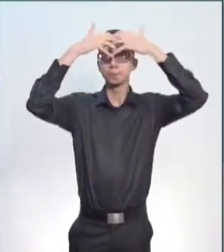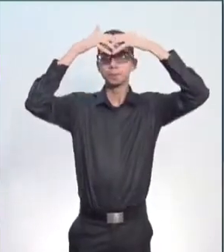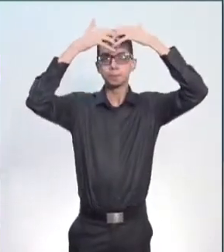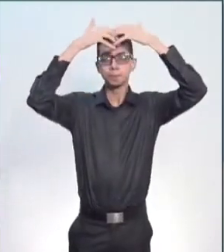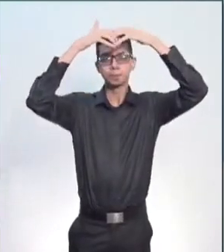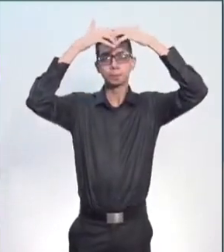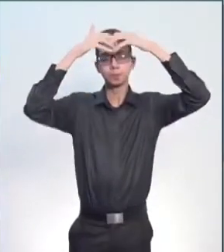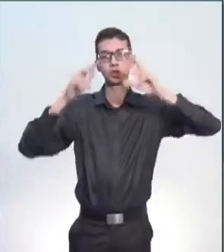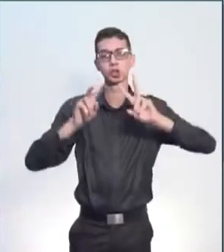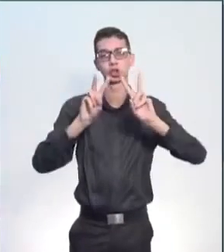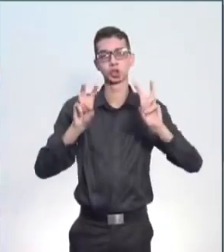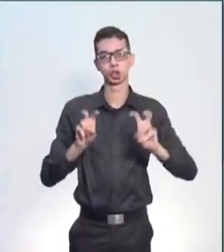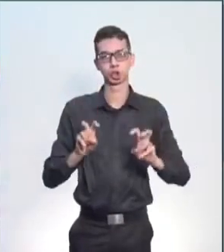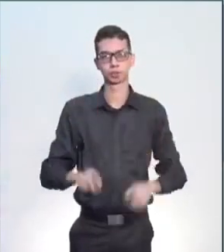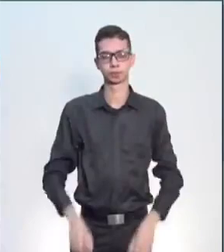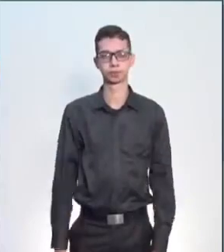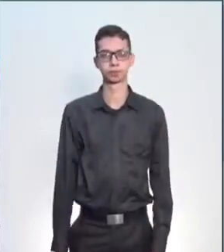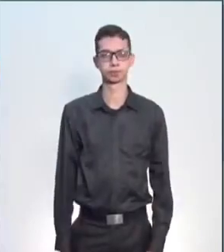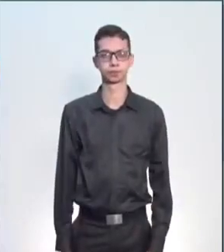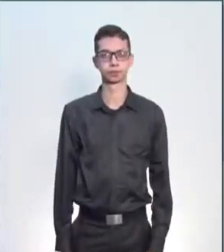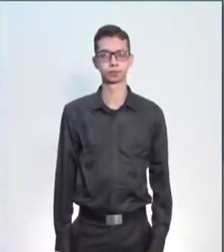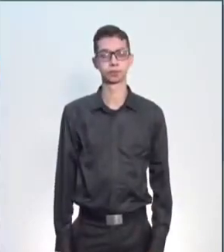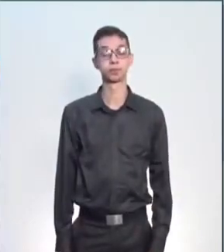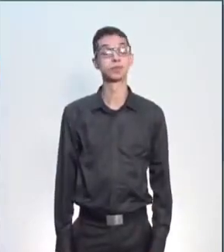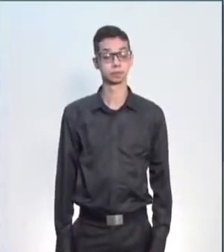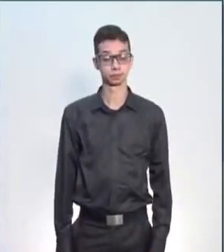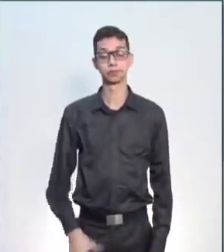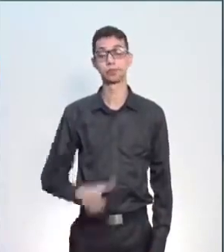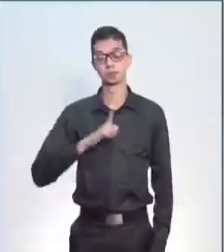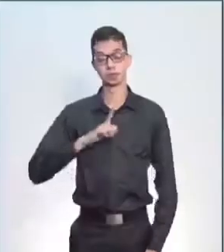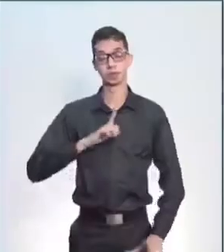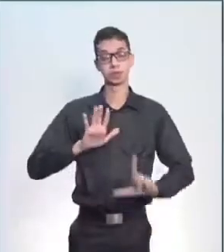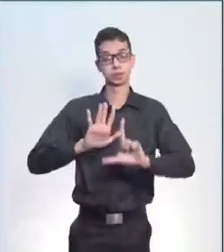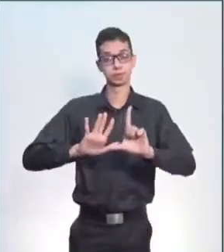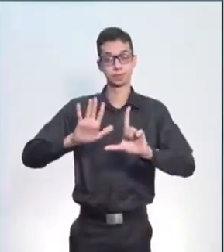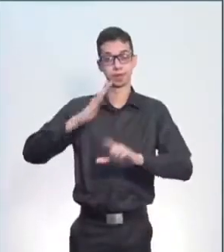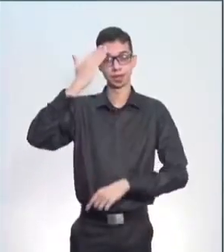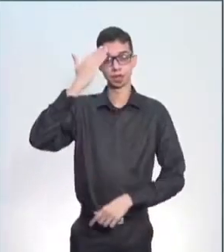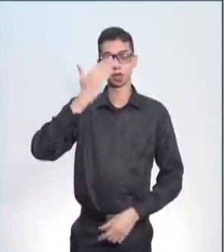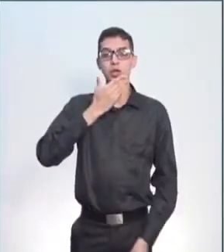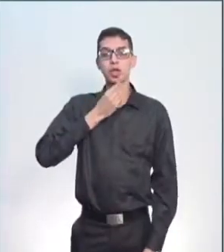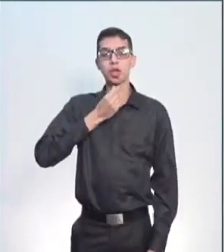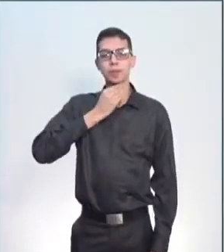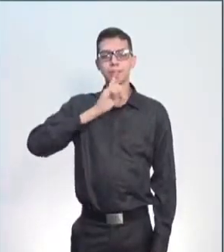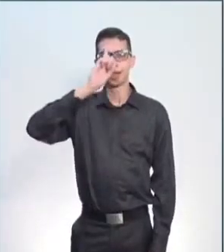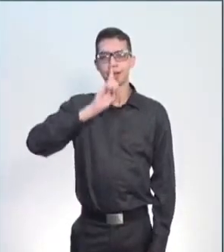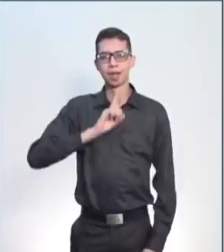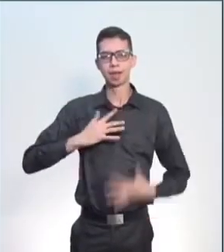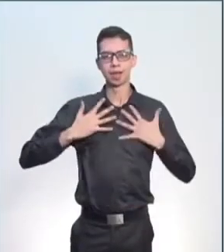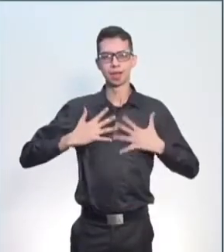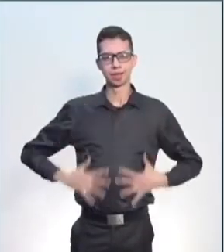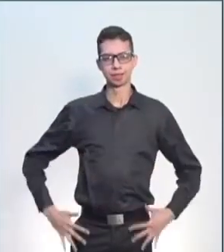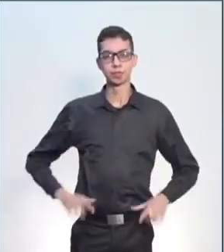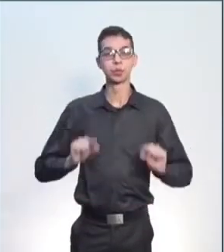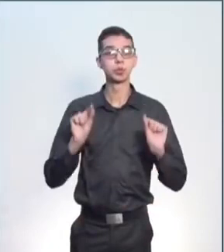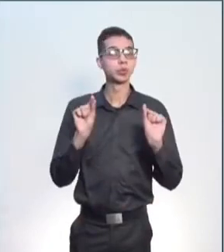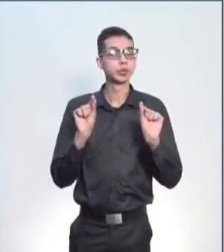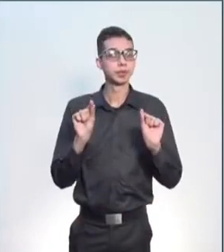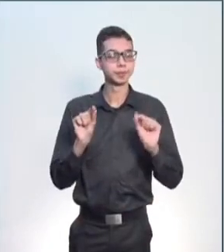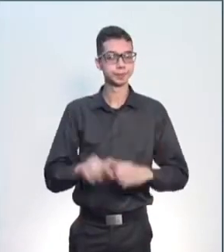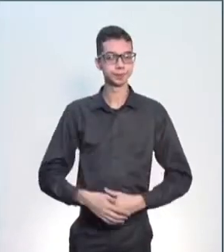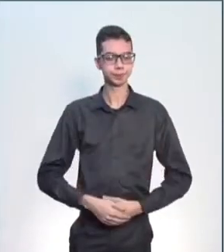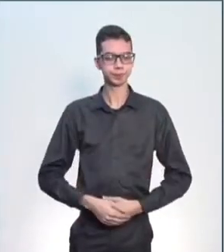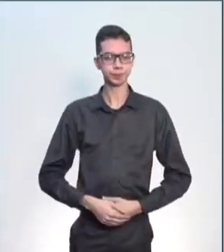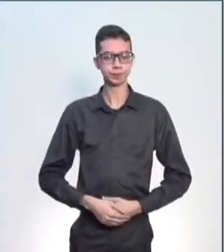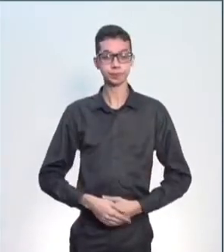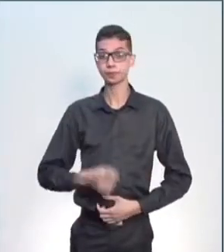pensar sobre elas? É claro que ali a gente tem uma imagem, aquela imagem daquele senhor de amarelo, ela tem